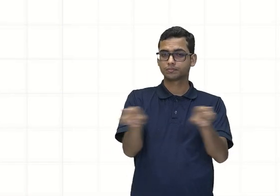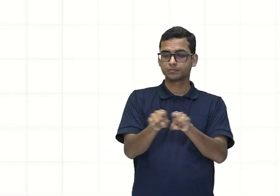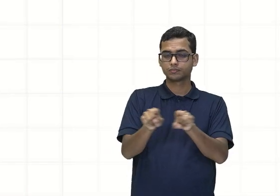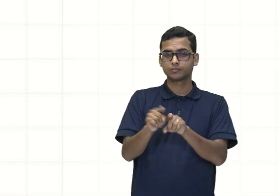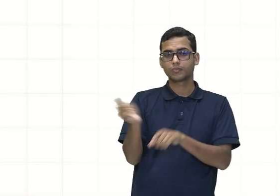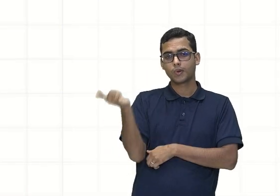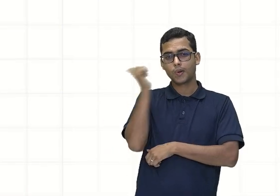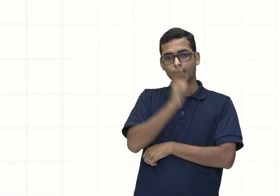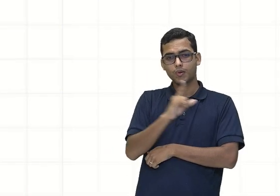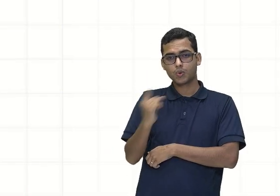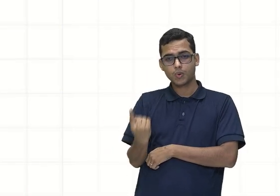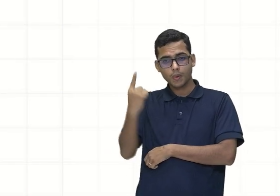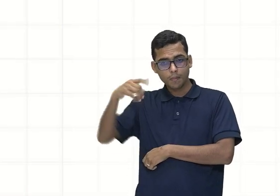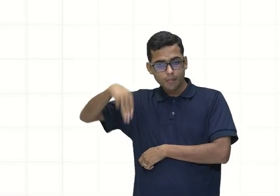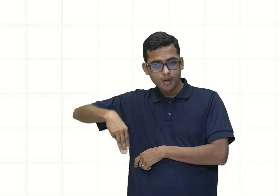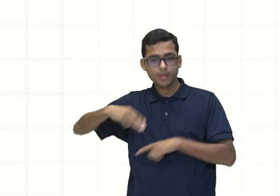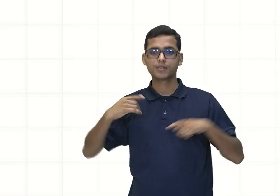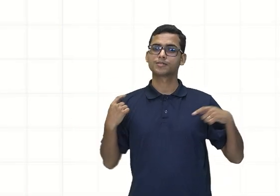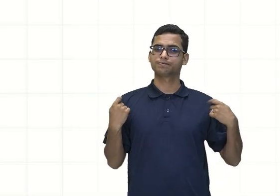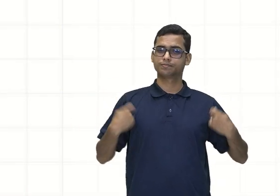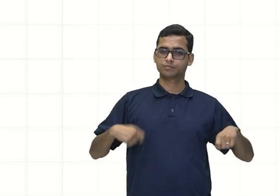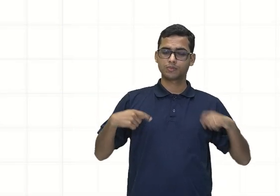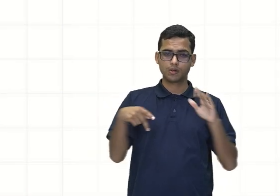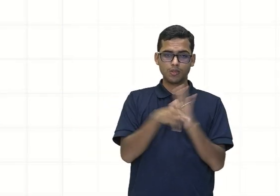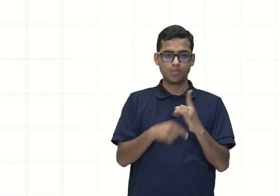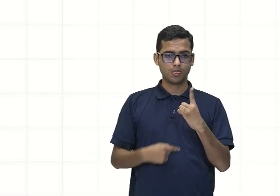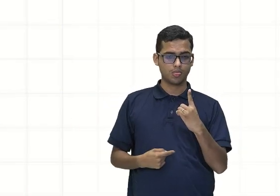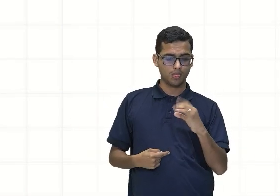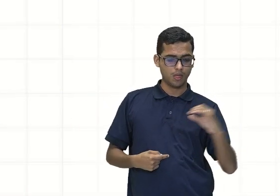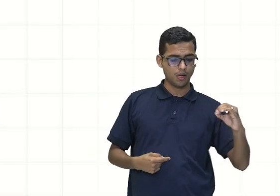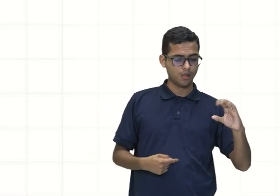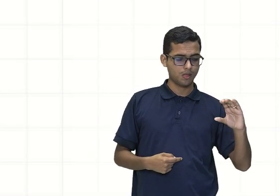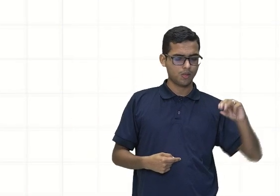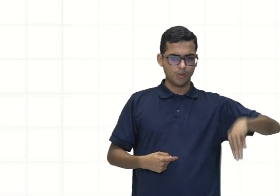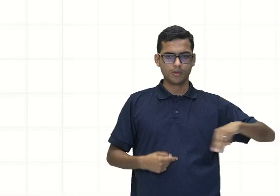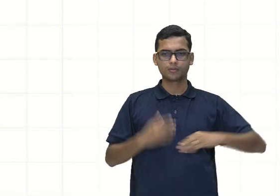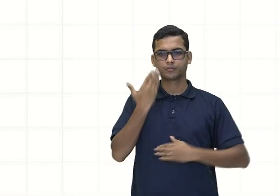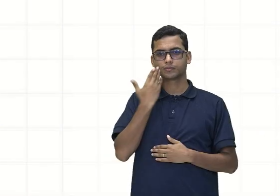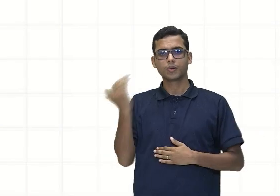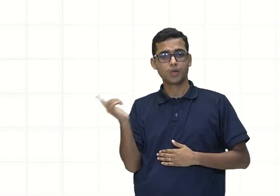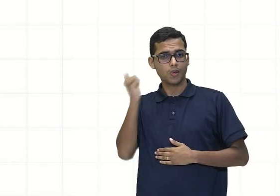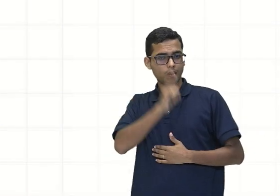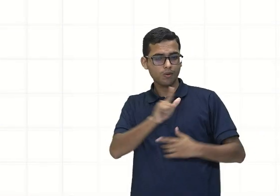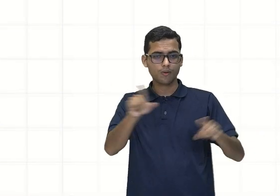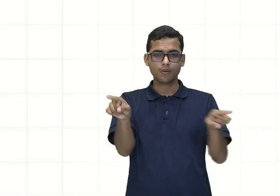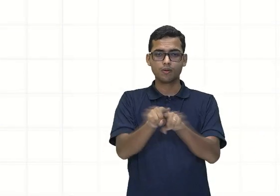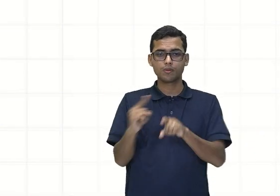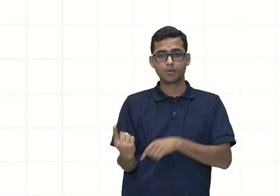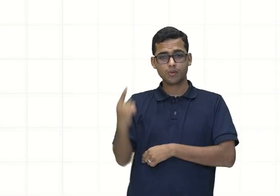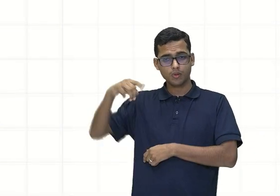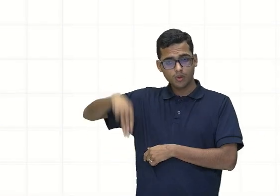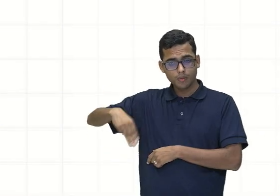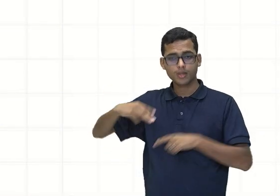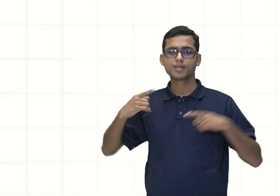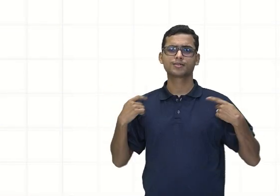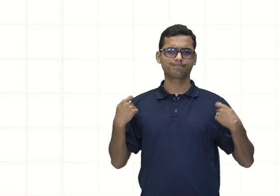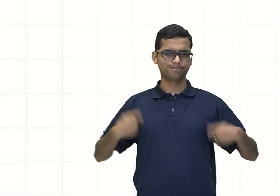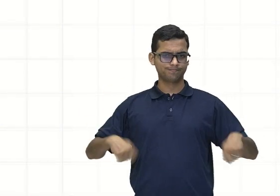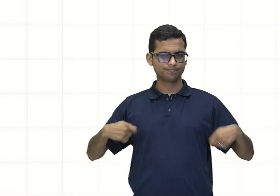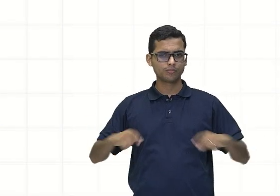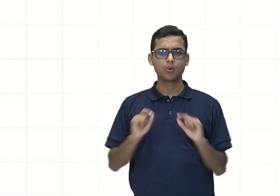eu preciso de 100 centímetros. E para eu ter 1 metro, eu preciso